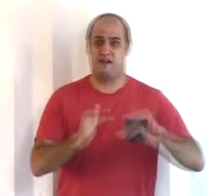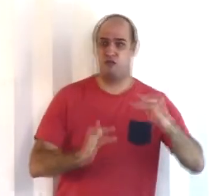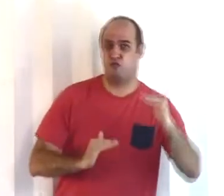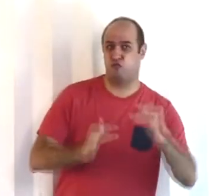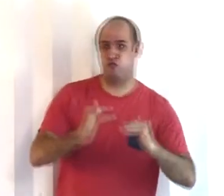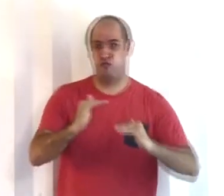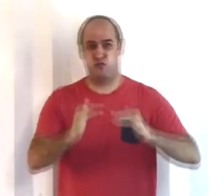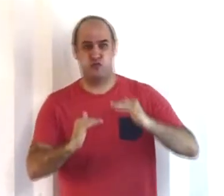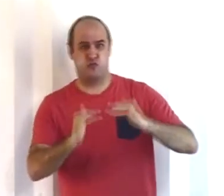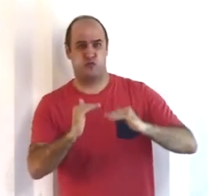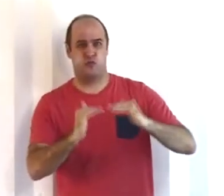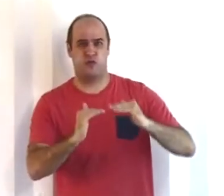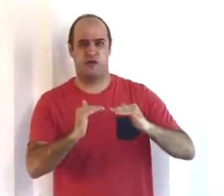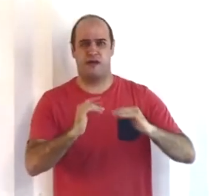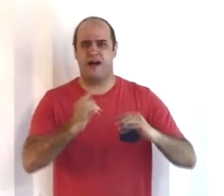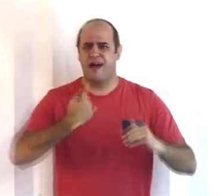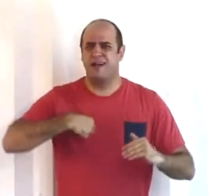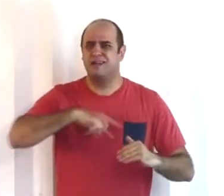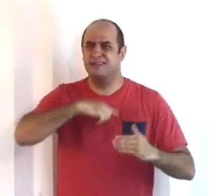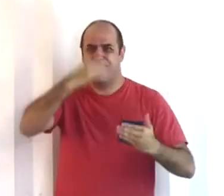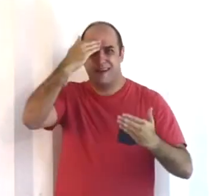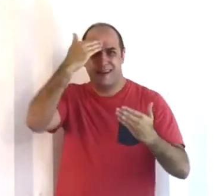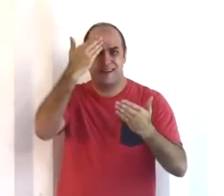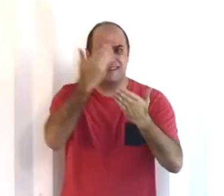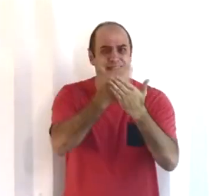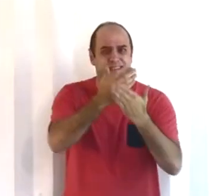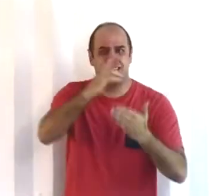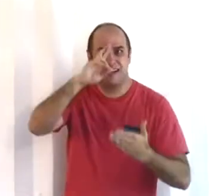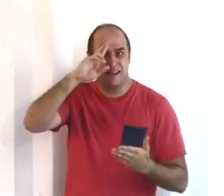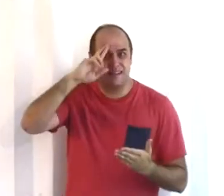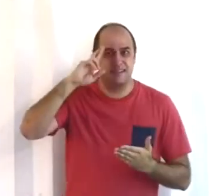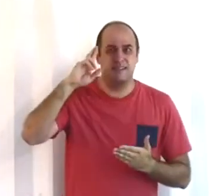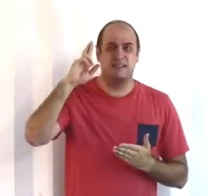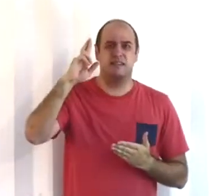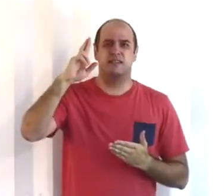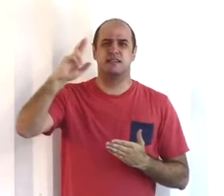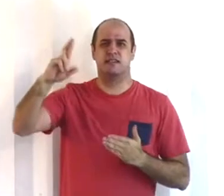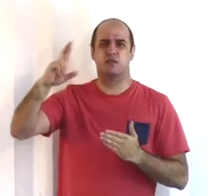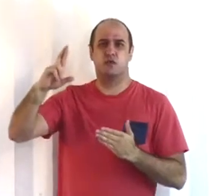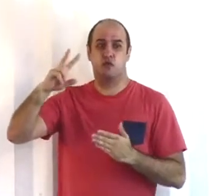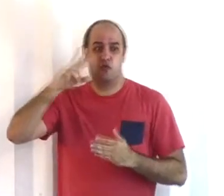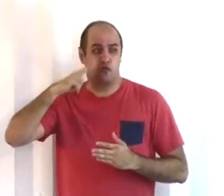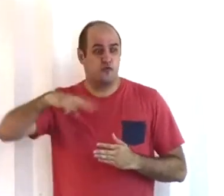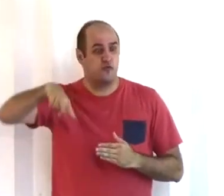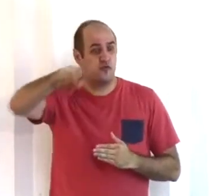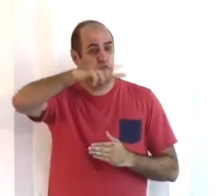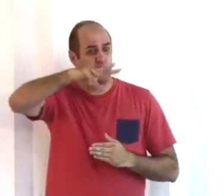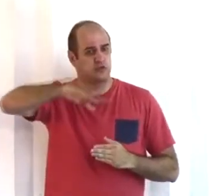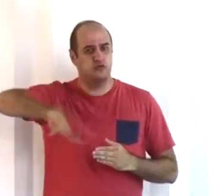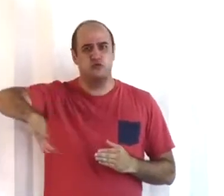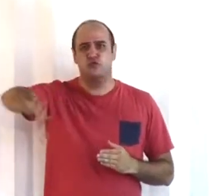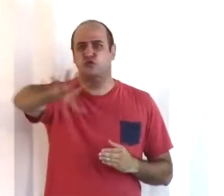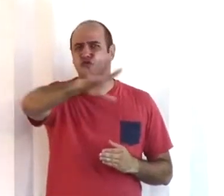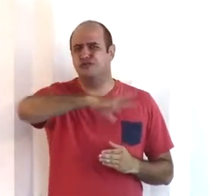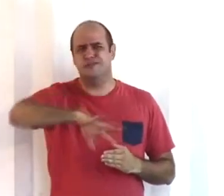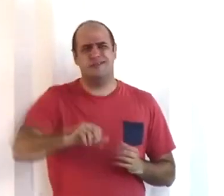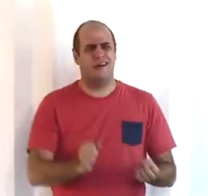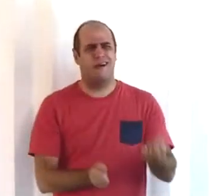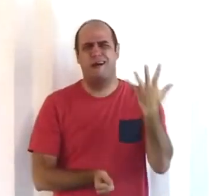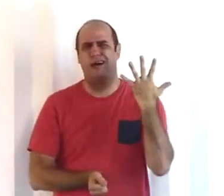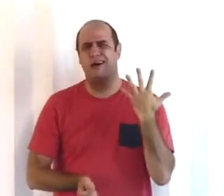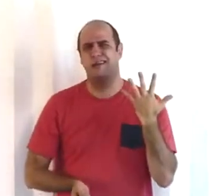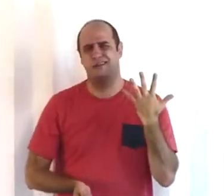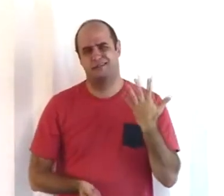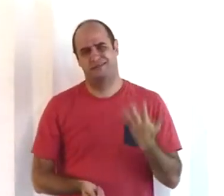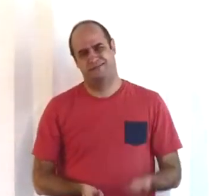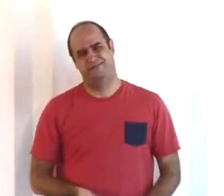maneira a crer, o meu Senhor está governando todo este mundo e este tempo. E uma terceira coisa,